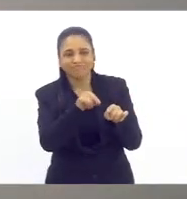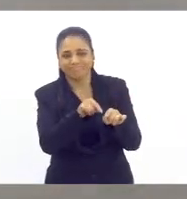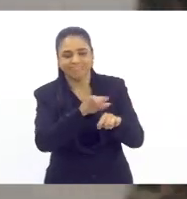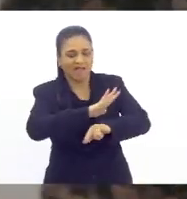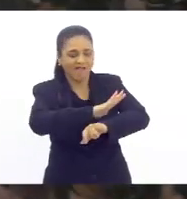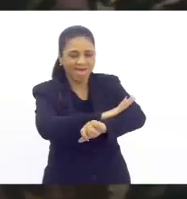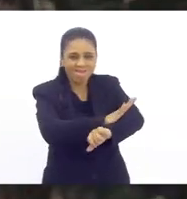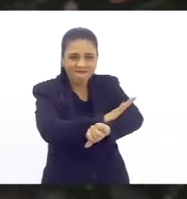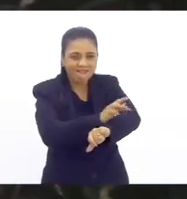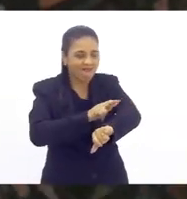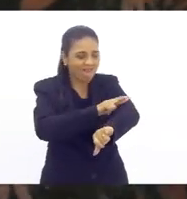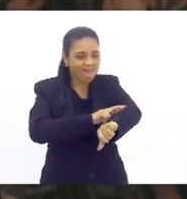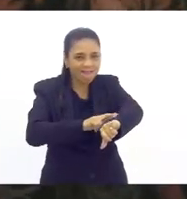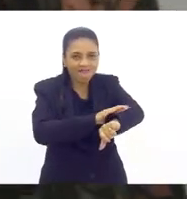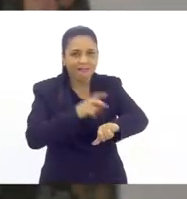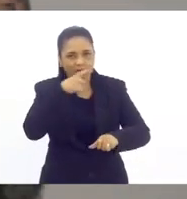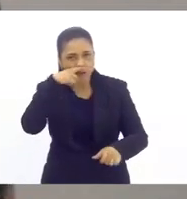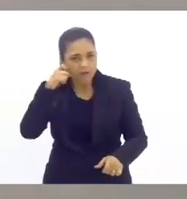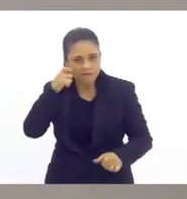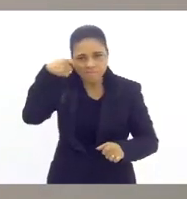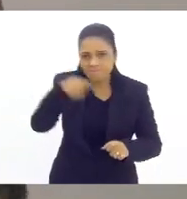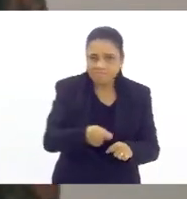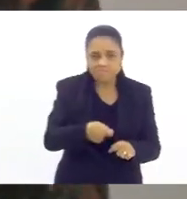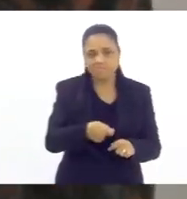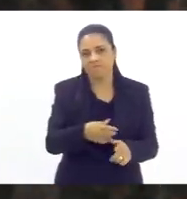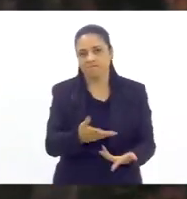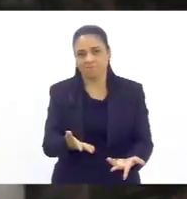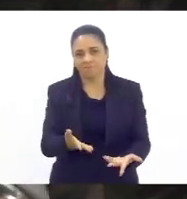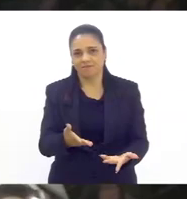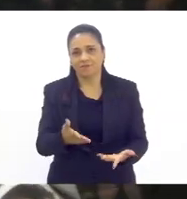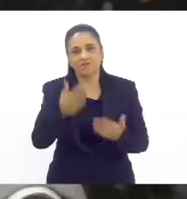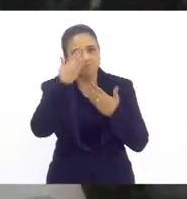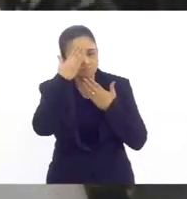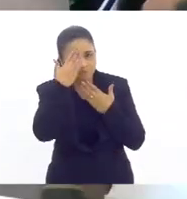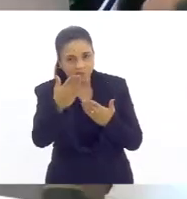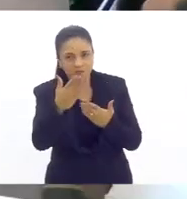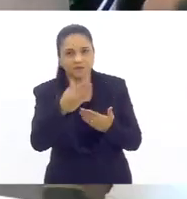classista machista e etarista obrigado